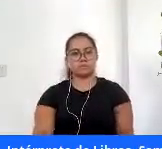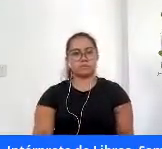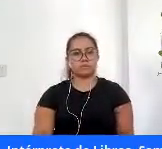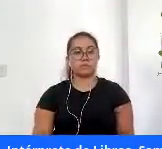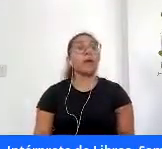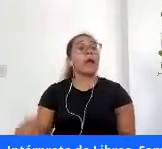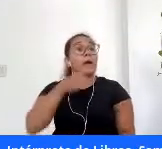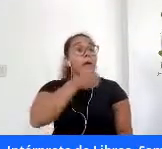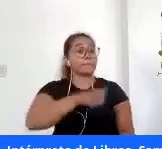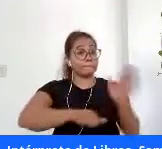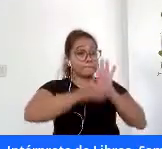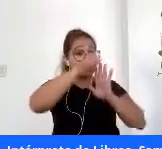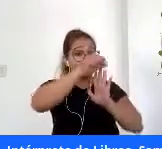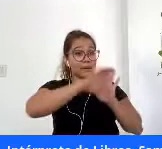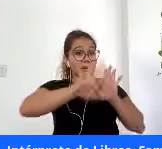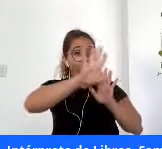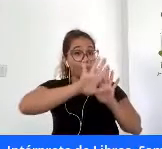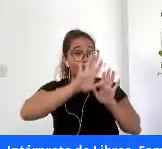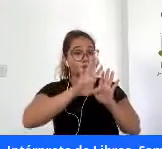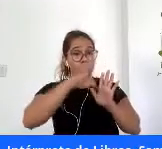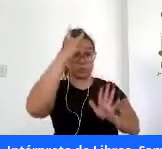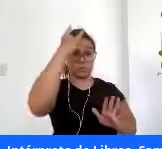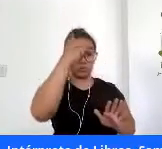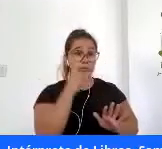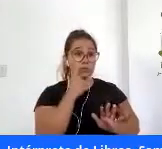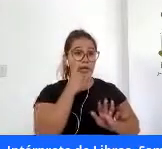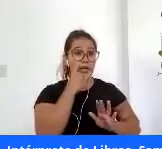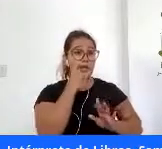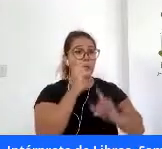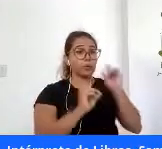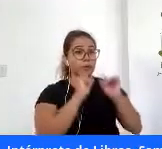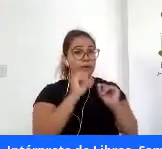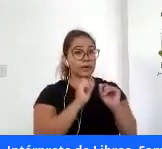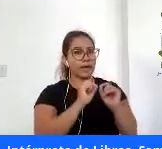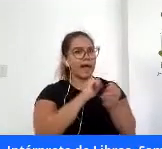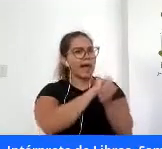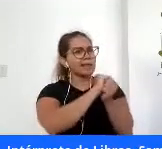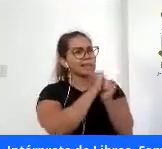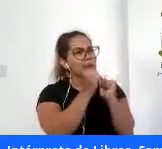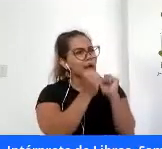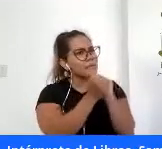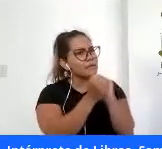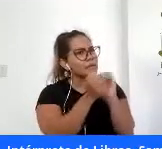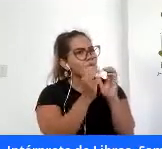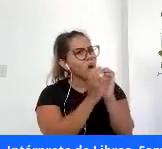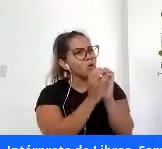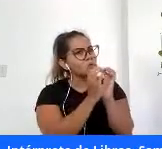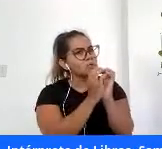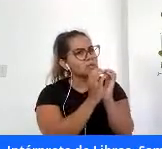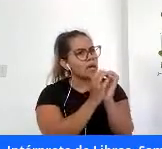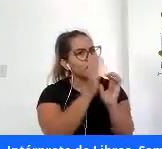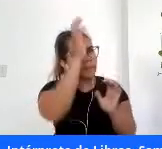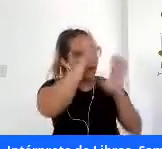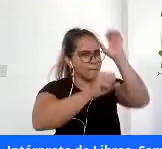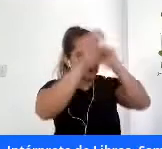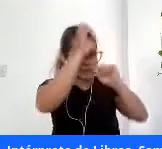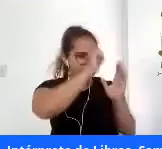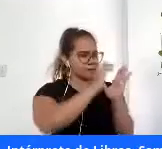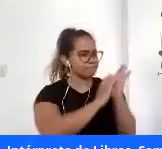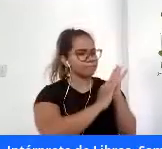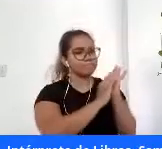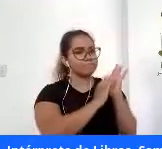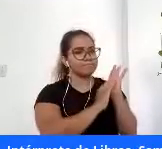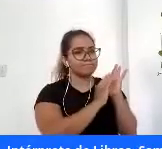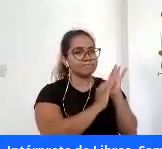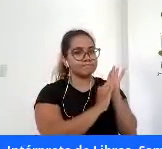no deficiente visual, ele pode estar moldando o seu cérebro, né, através da aprendizagem da leitura por braille.